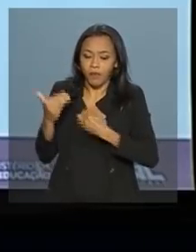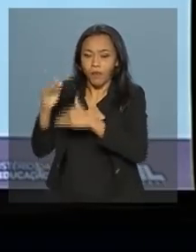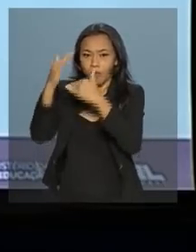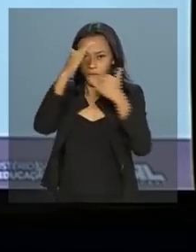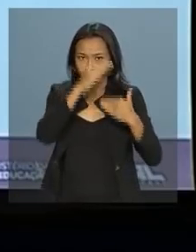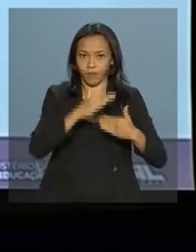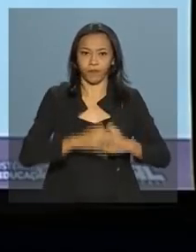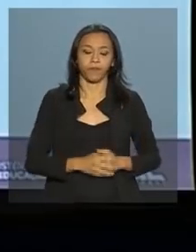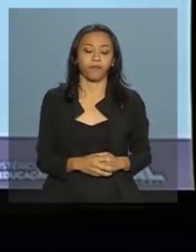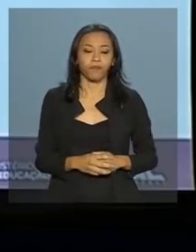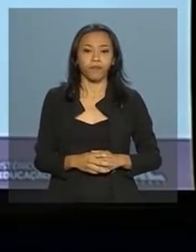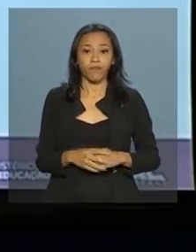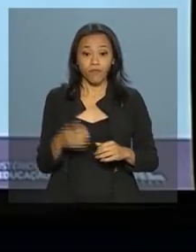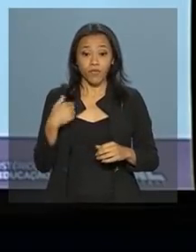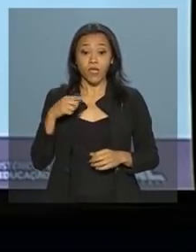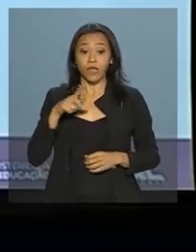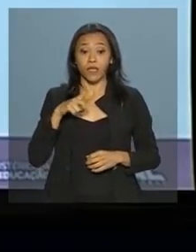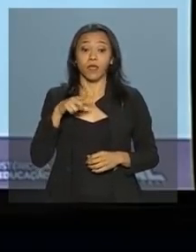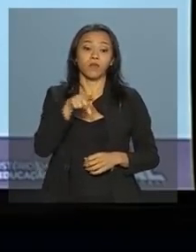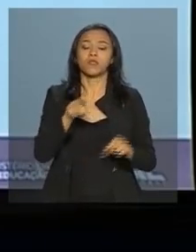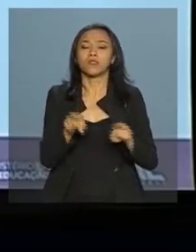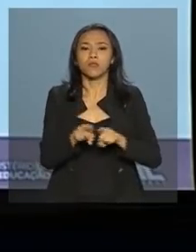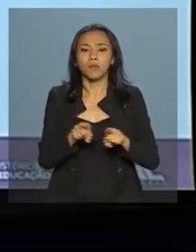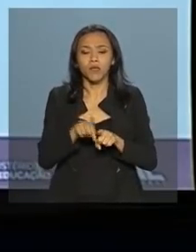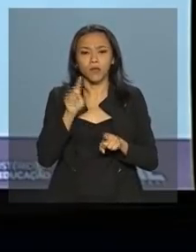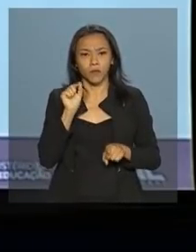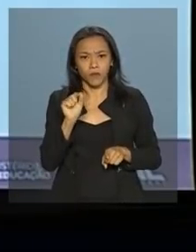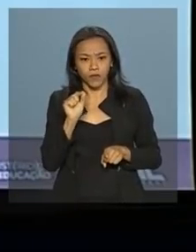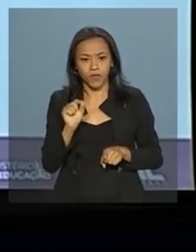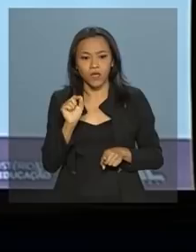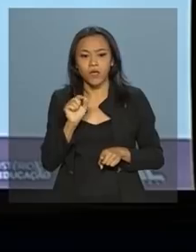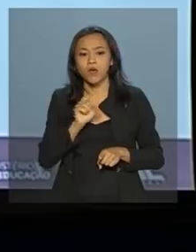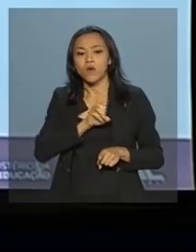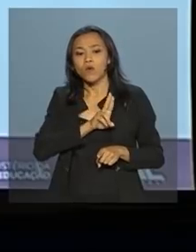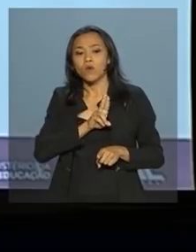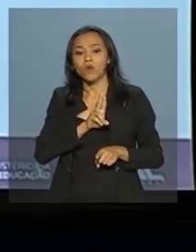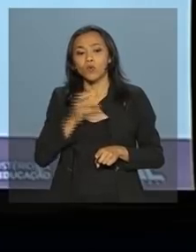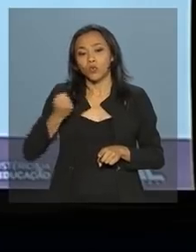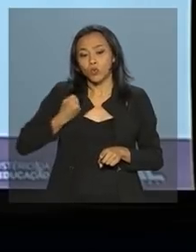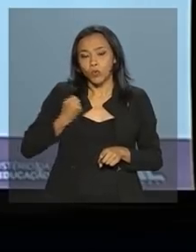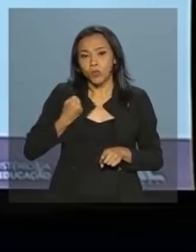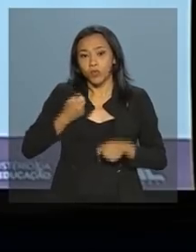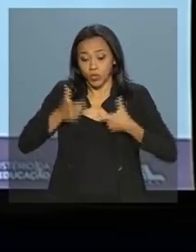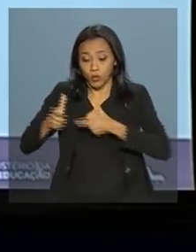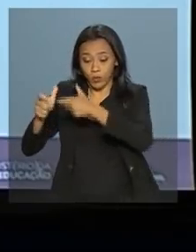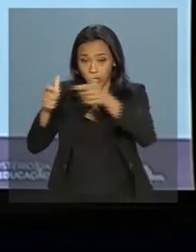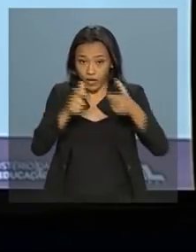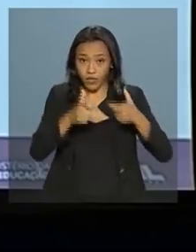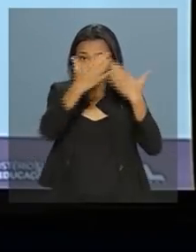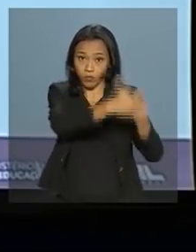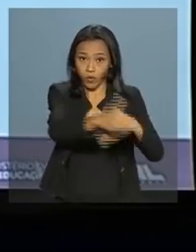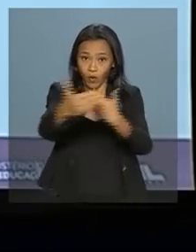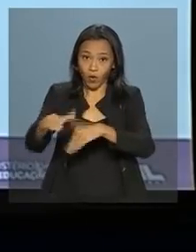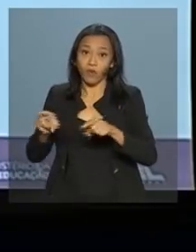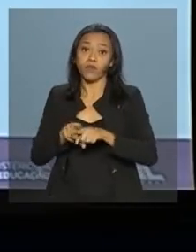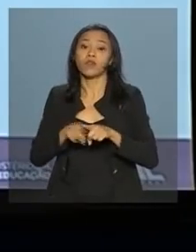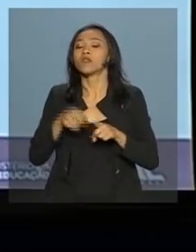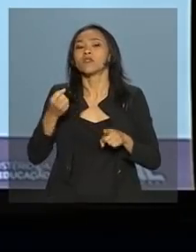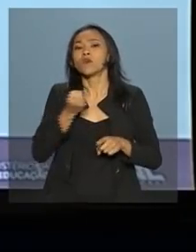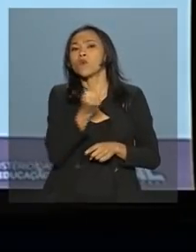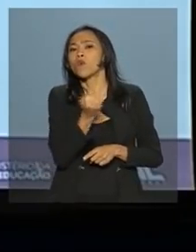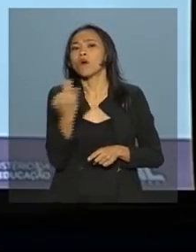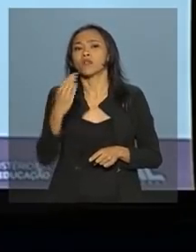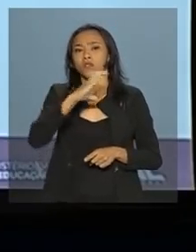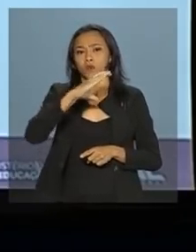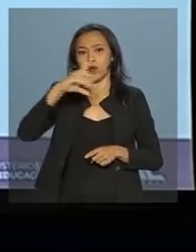né aqui nós temos também o número de locais de aplicação às coordenações e as salas de aplicação não vou